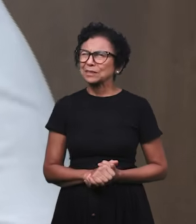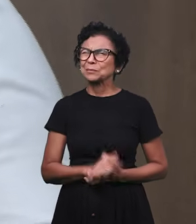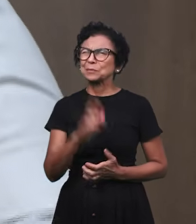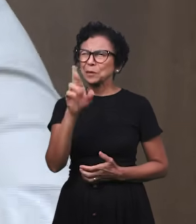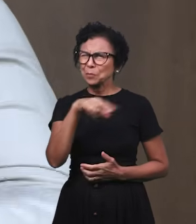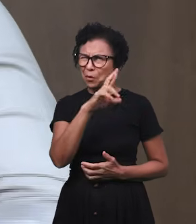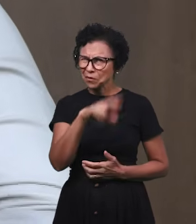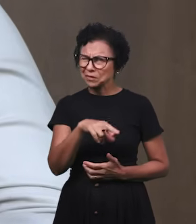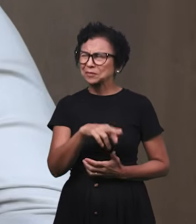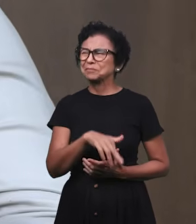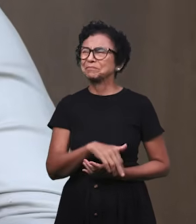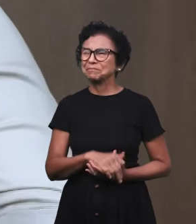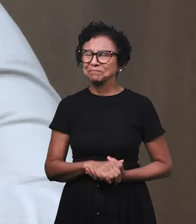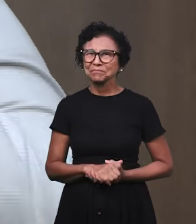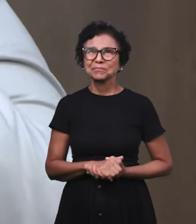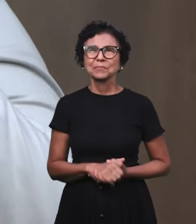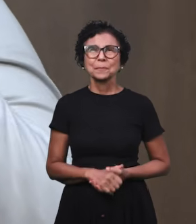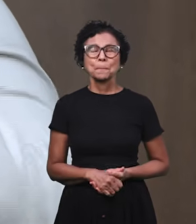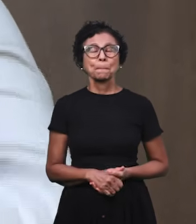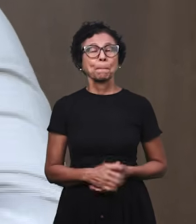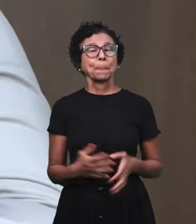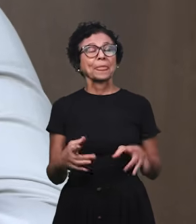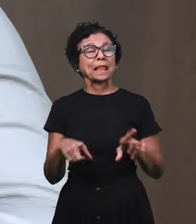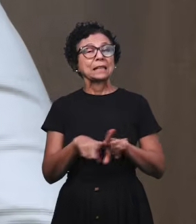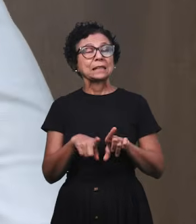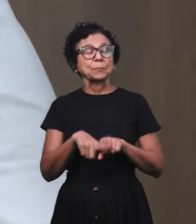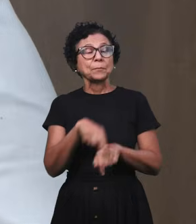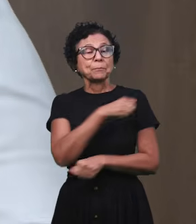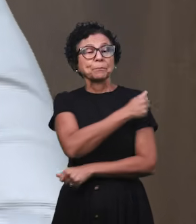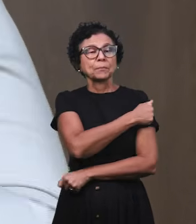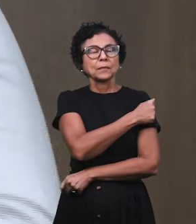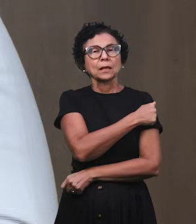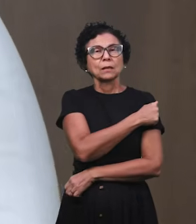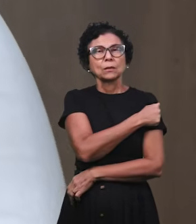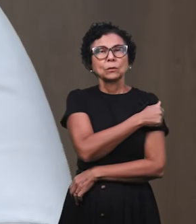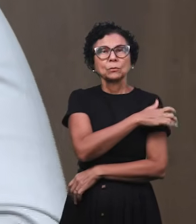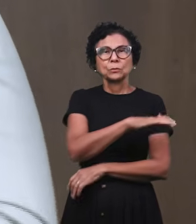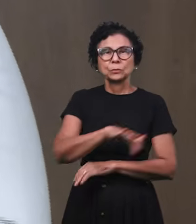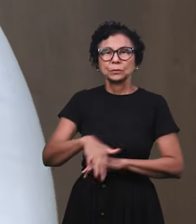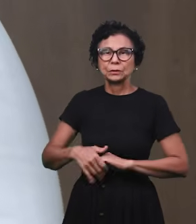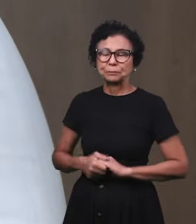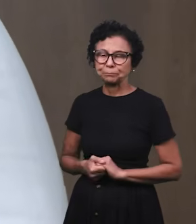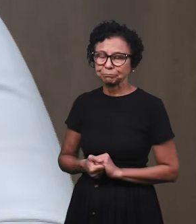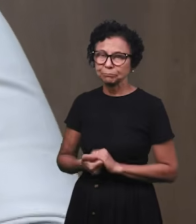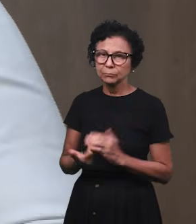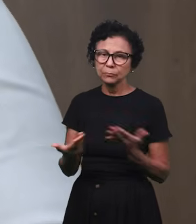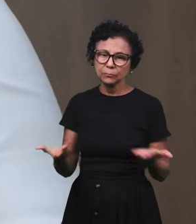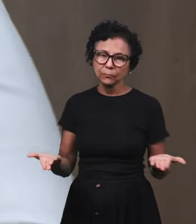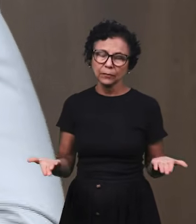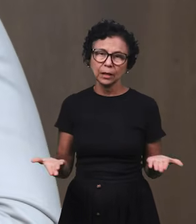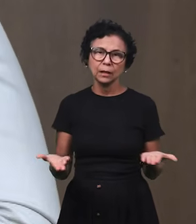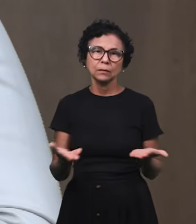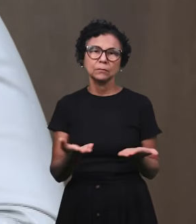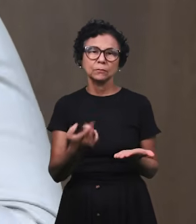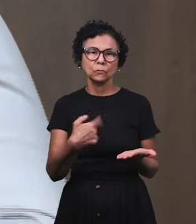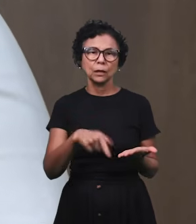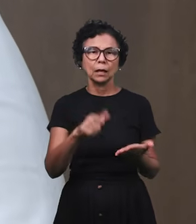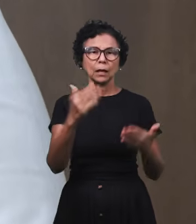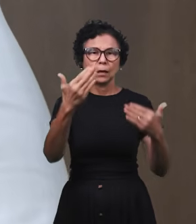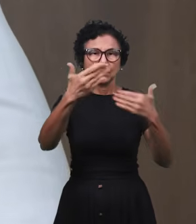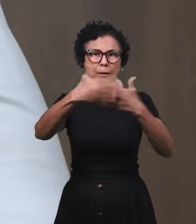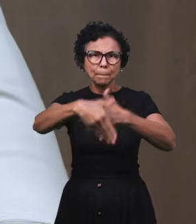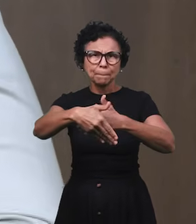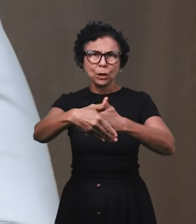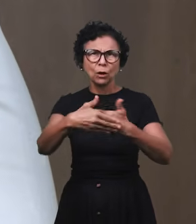que fazem o exame da ordem e venham reprovar 1, 2 vezes ou até mais. Como fica